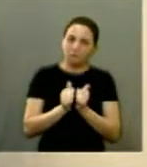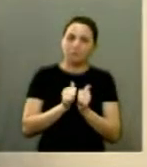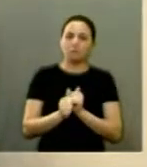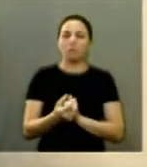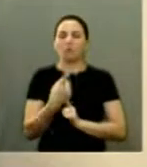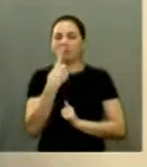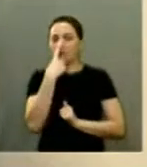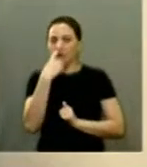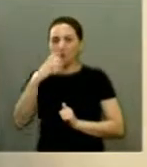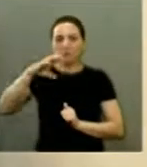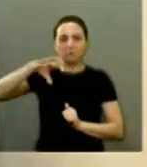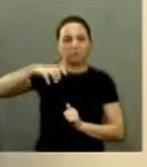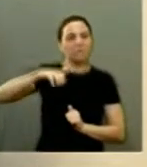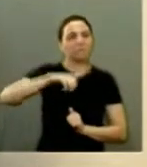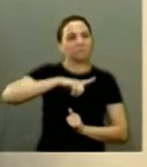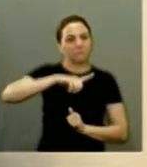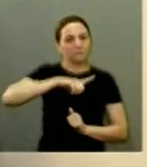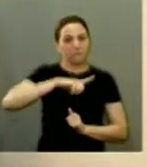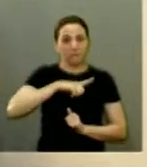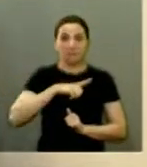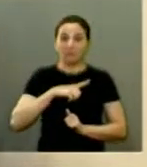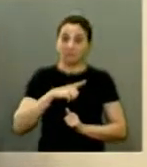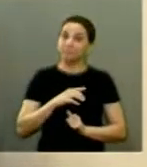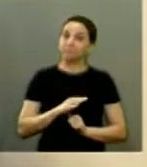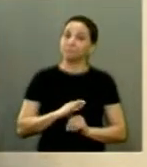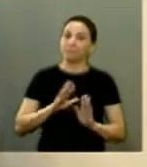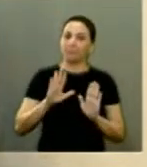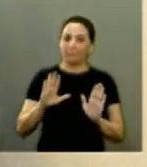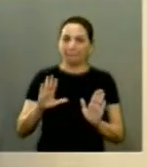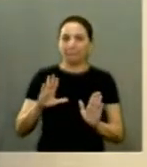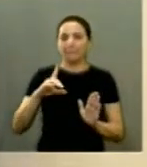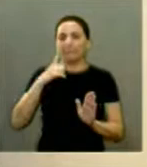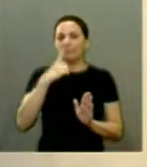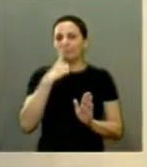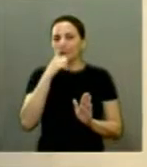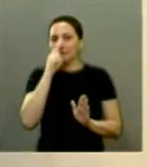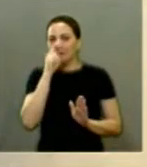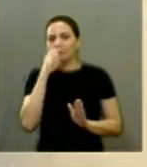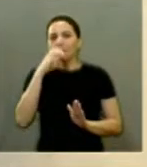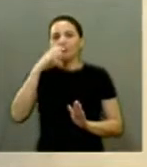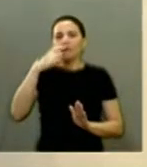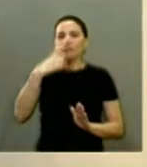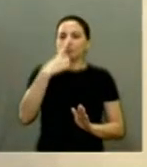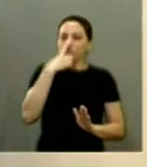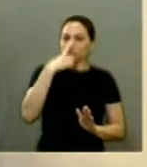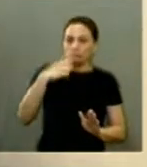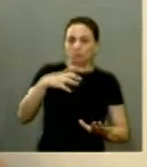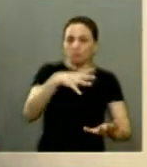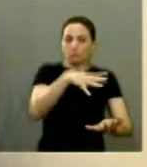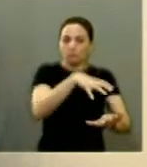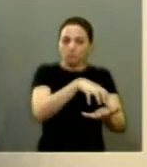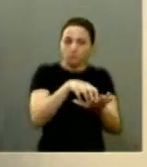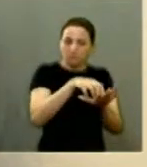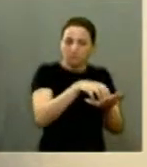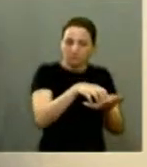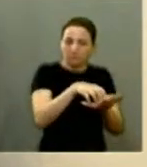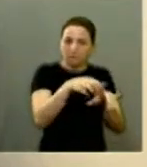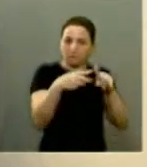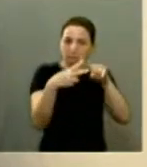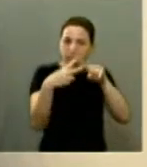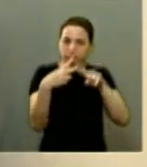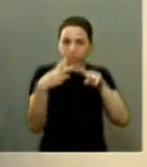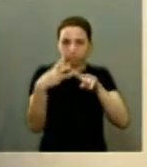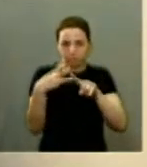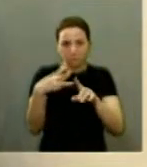esgoto. Então, tanto a água e esgoto da nossa cidade e a parte de trânsito, ela tem que ser copiada para as outras cidades. Então, é muito